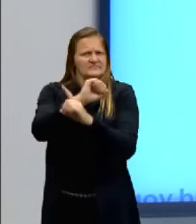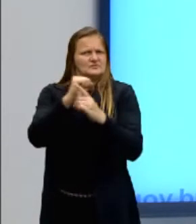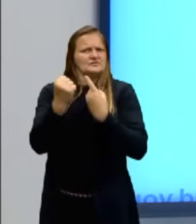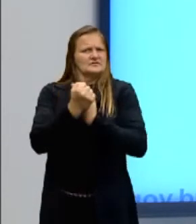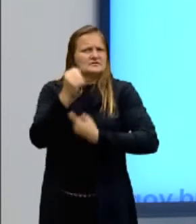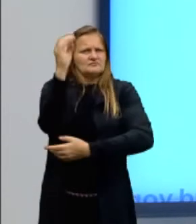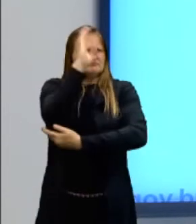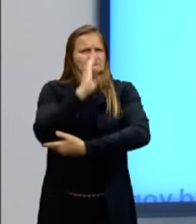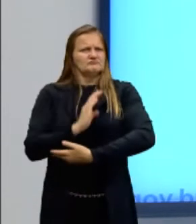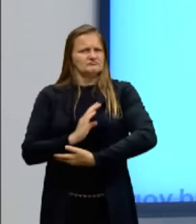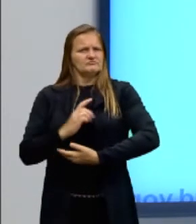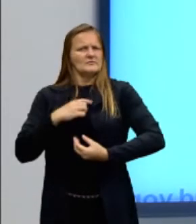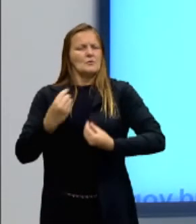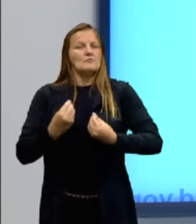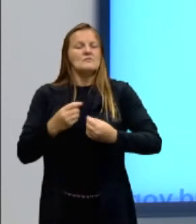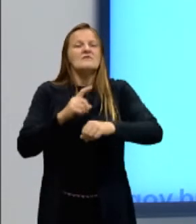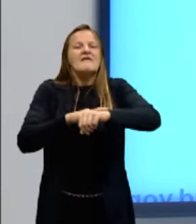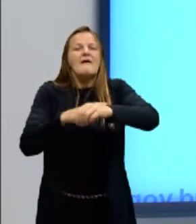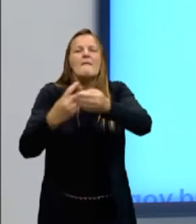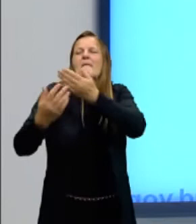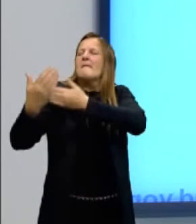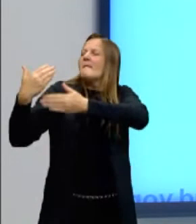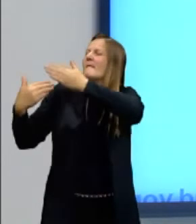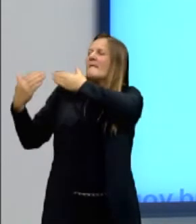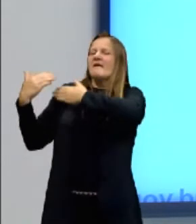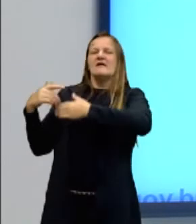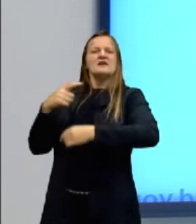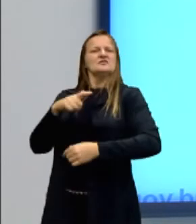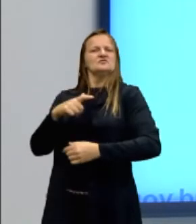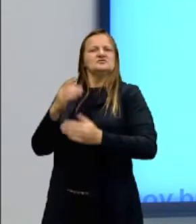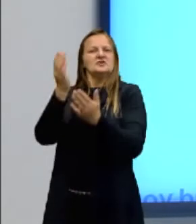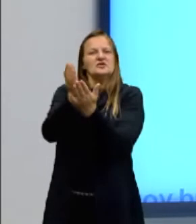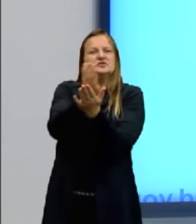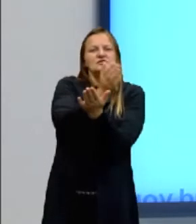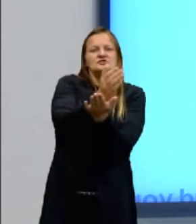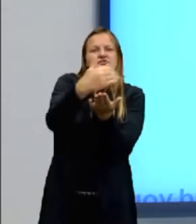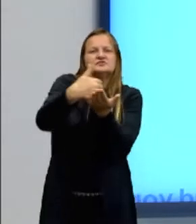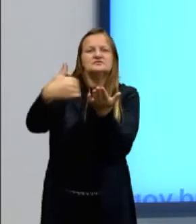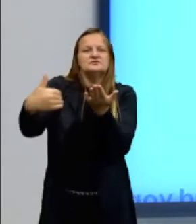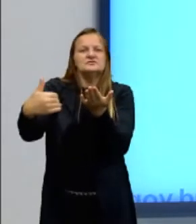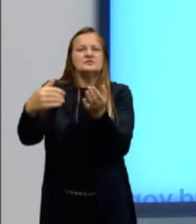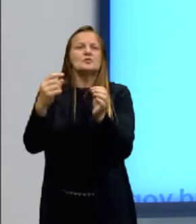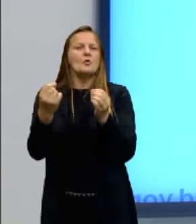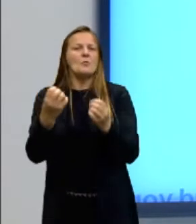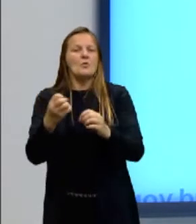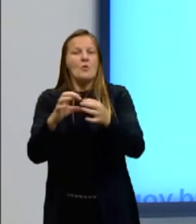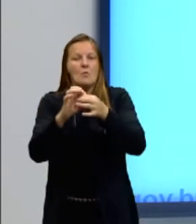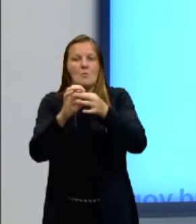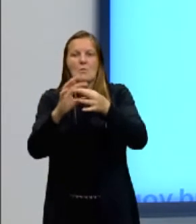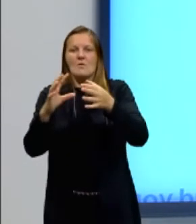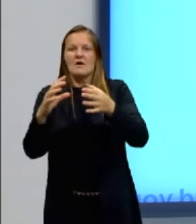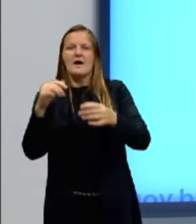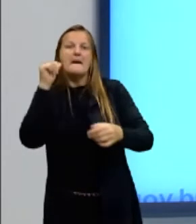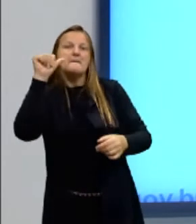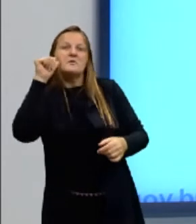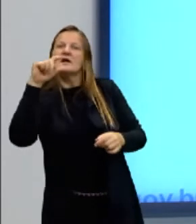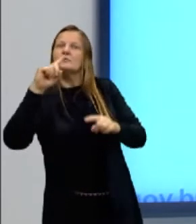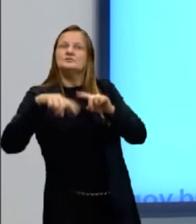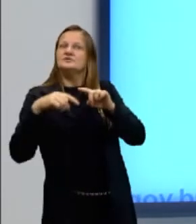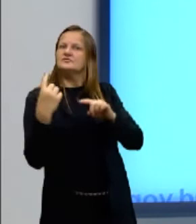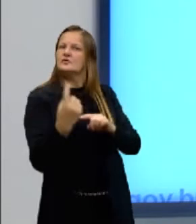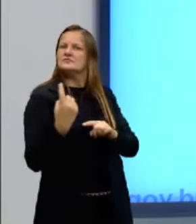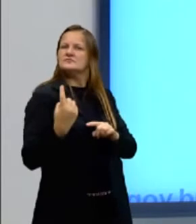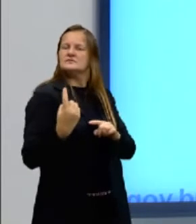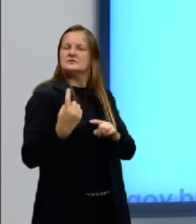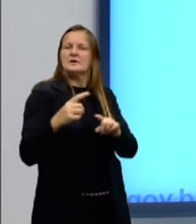sociedade brasileira que naquele tempo não tinha ADN e ainda certa emancipação feminina